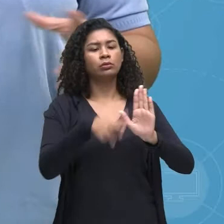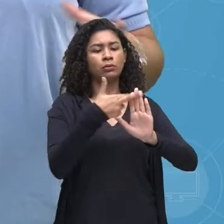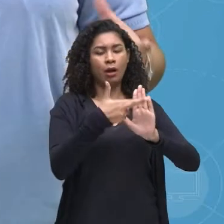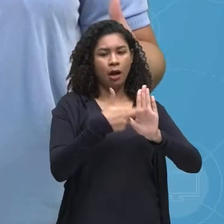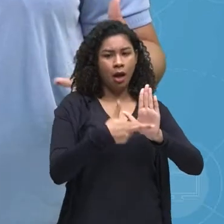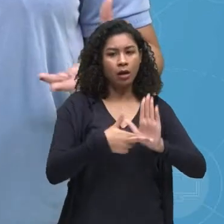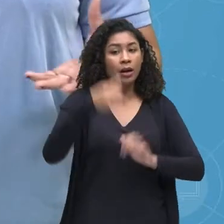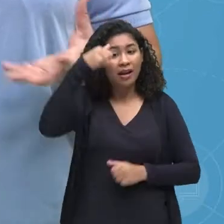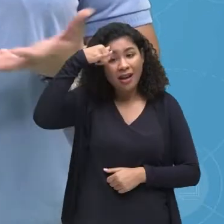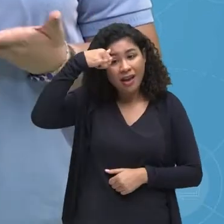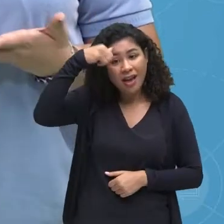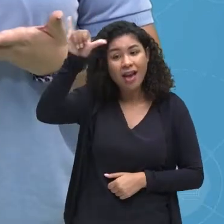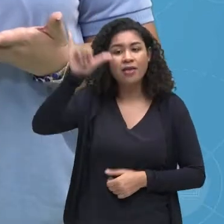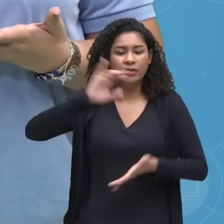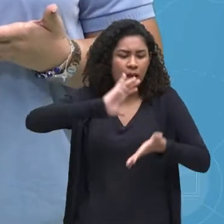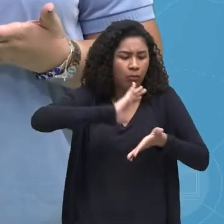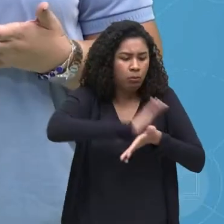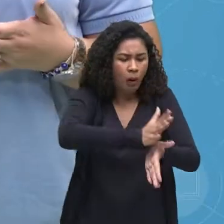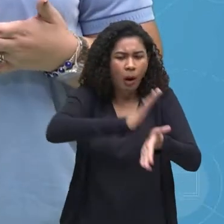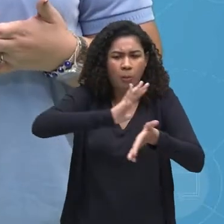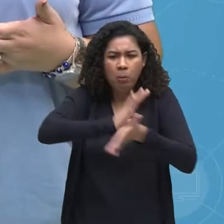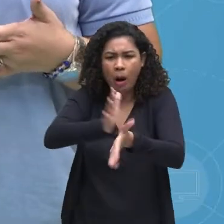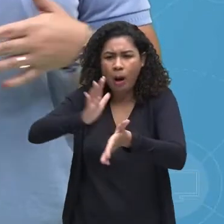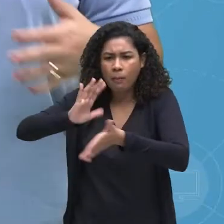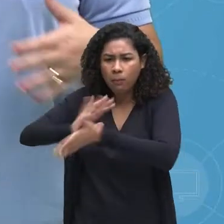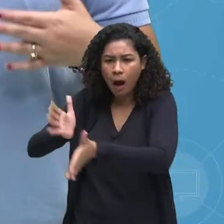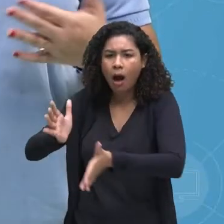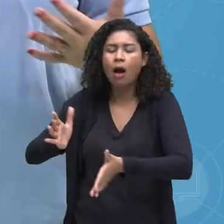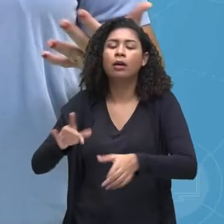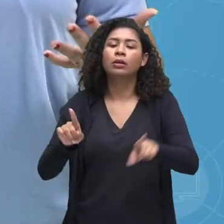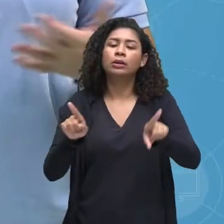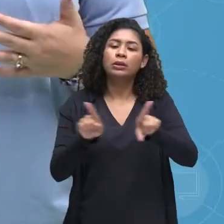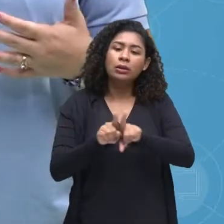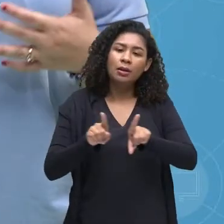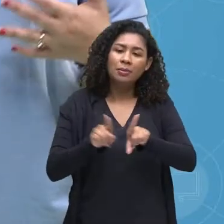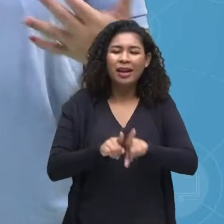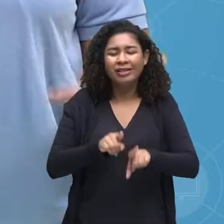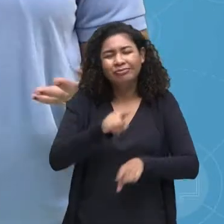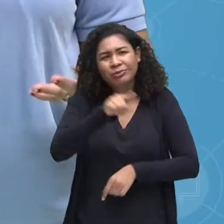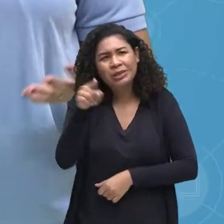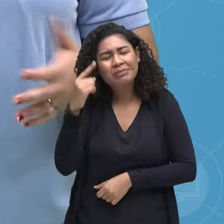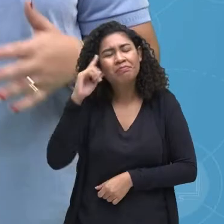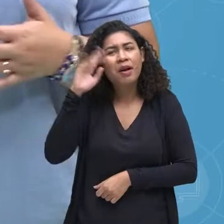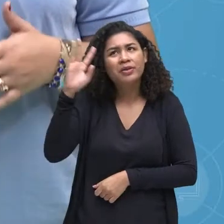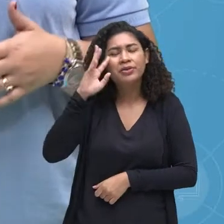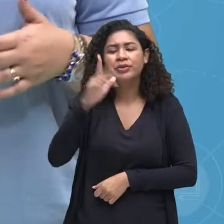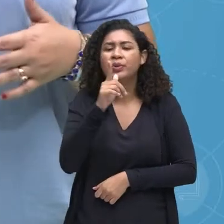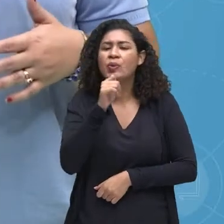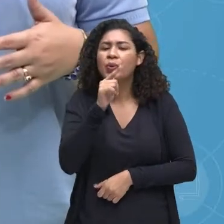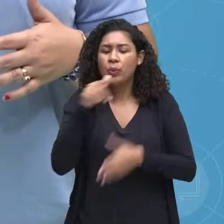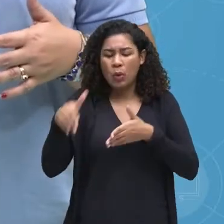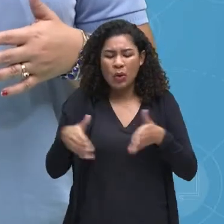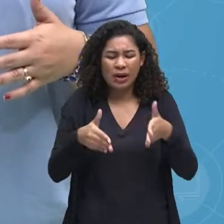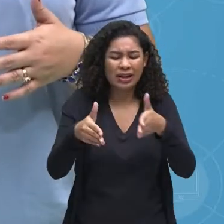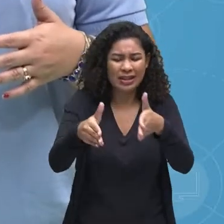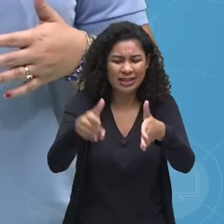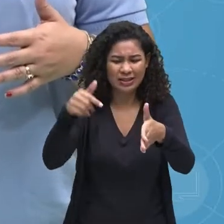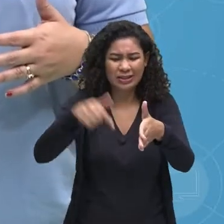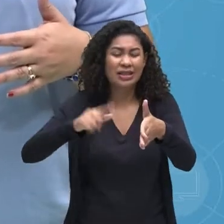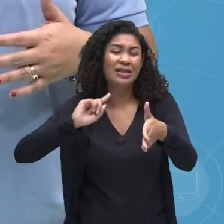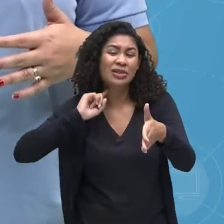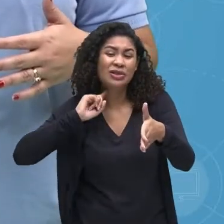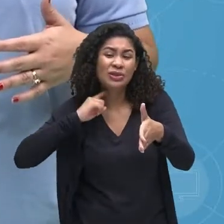não destrua completamente o meio ambiente. Imagina só, um rio contaminado, ele é uma fonte